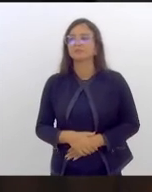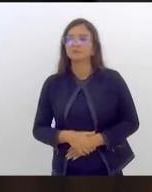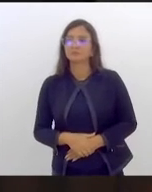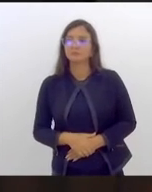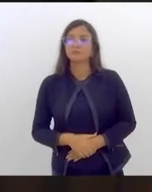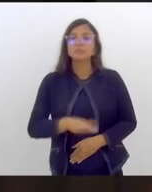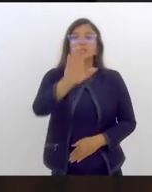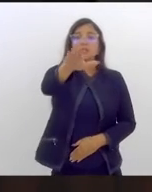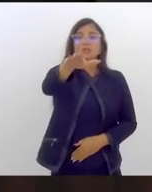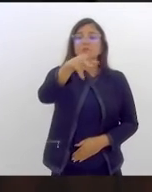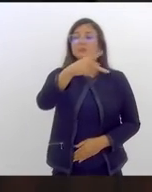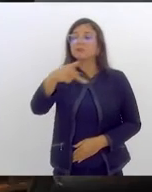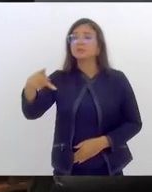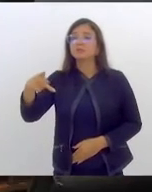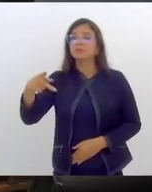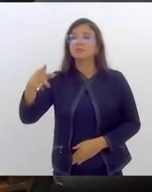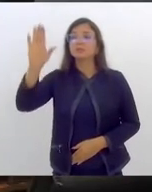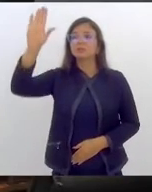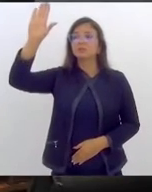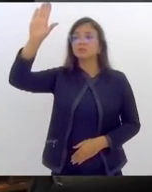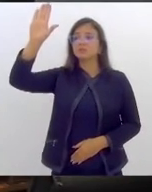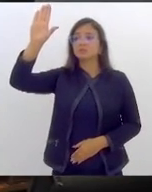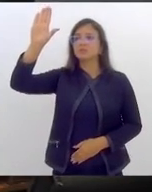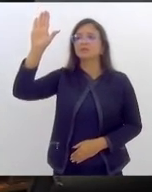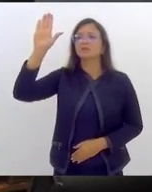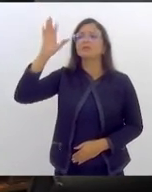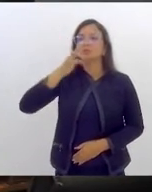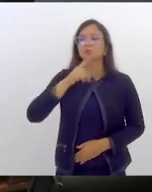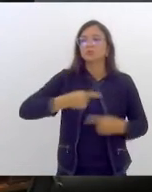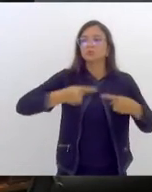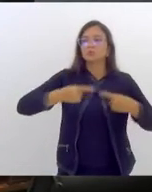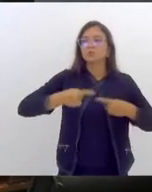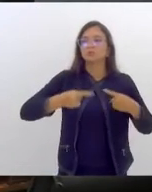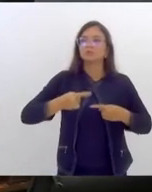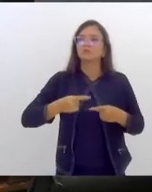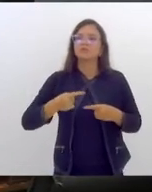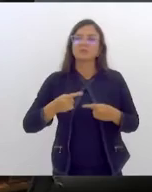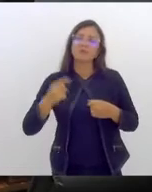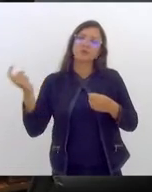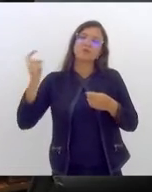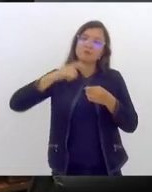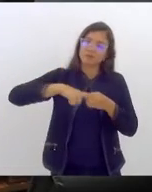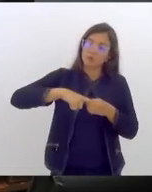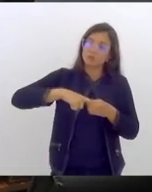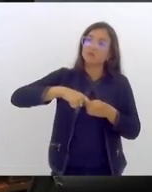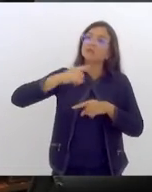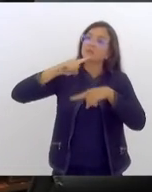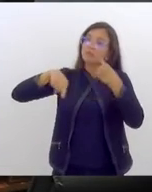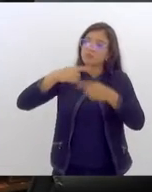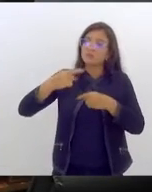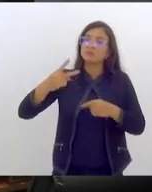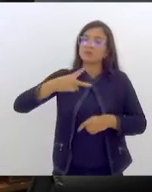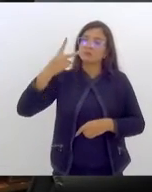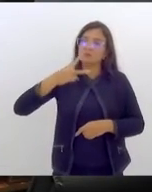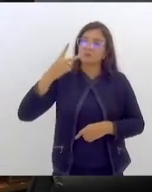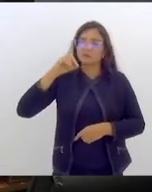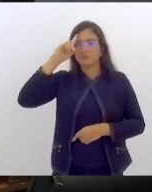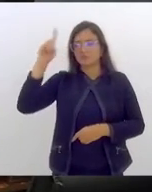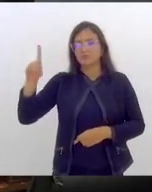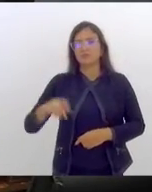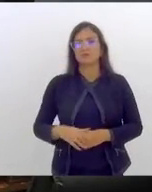senhora Presidente para discutir Presidente volta ao segundo dia para discussão eu tô querendo aqui